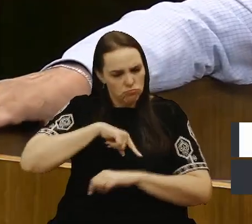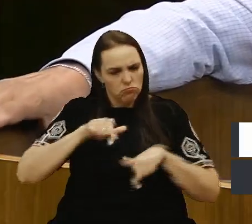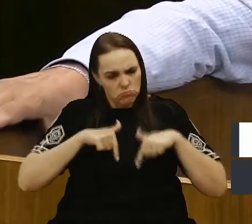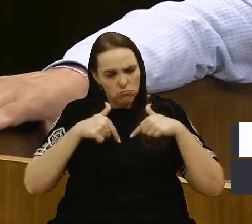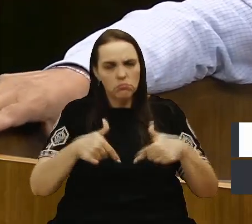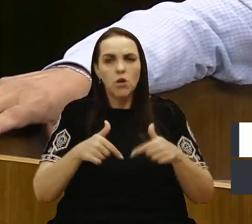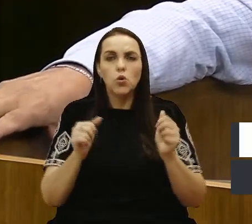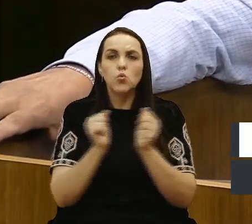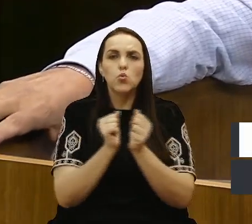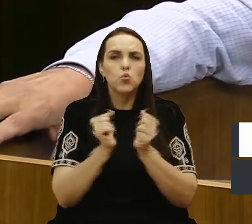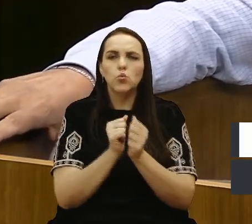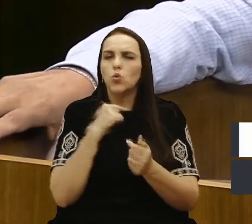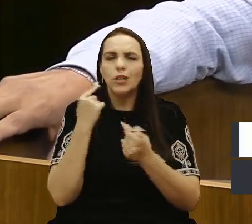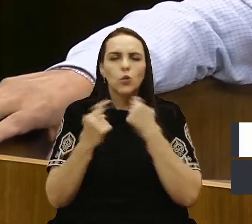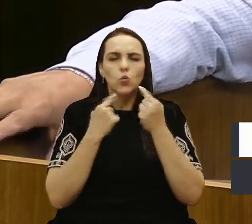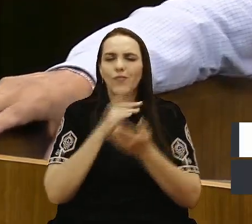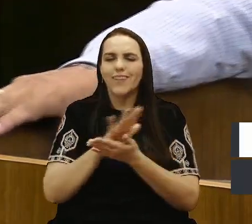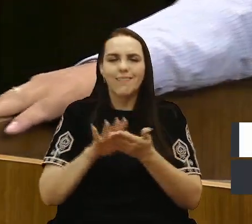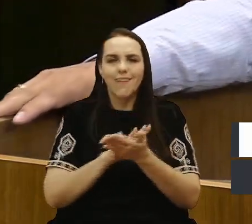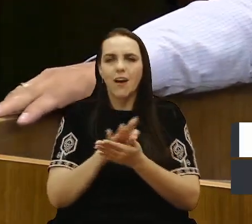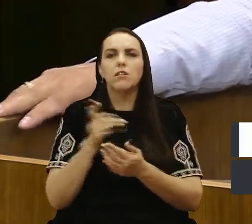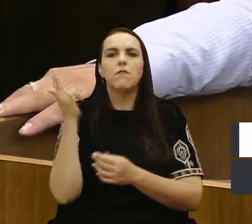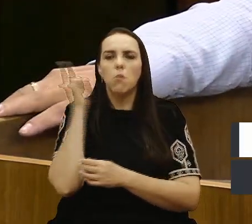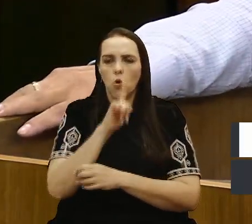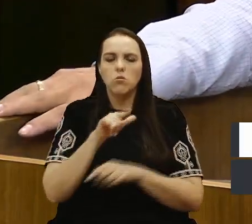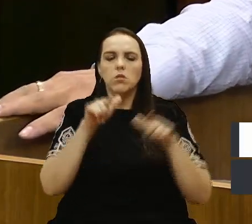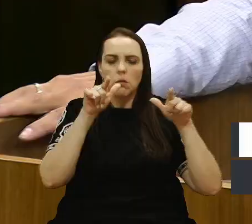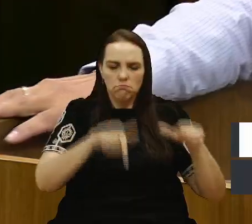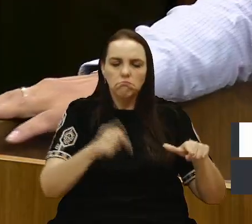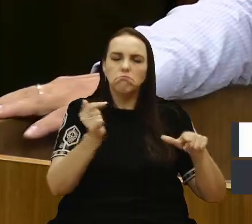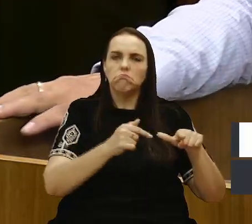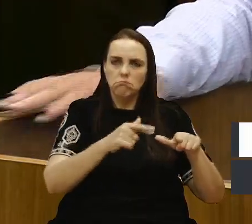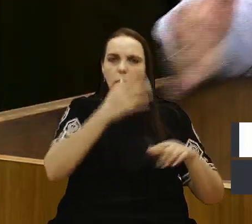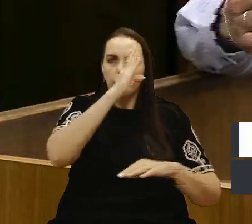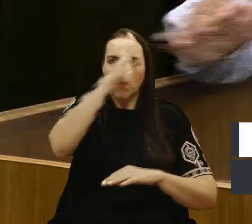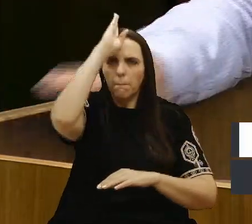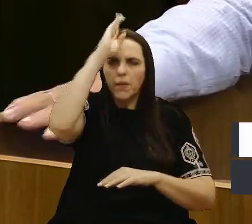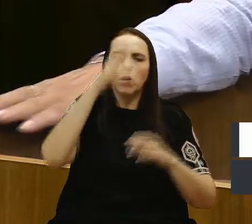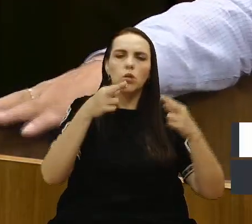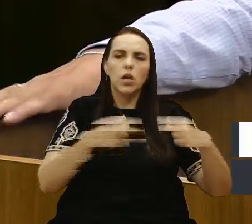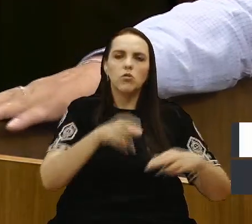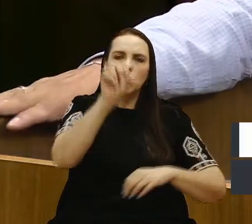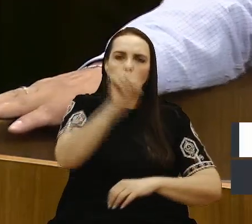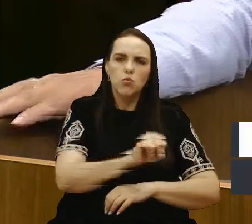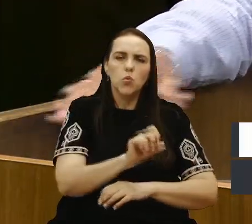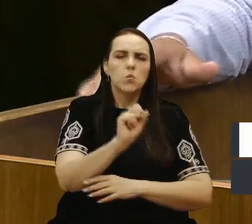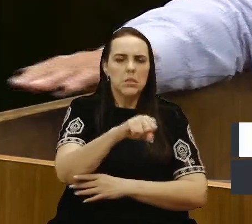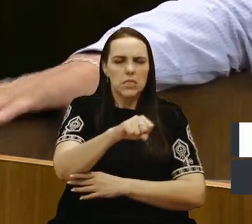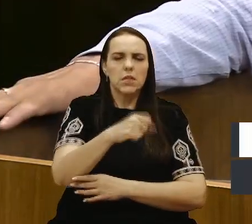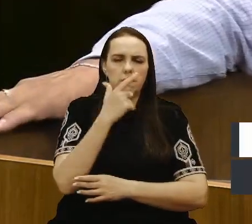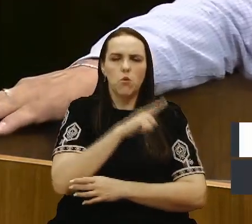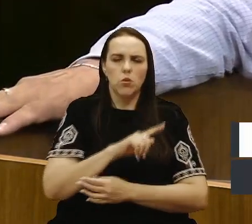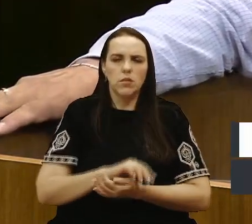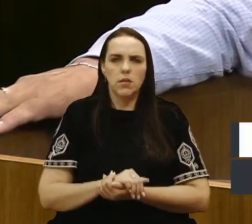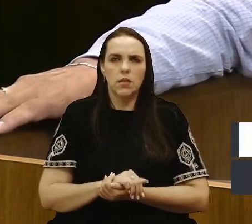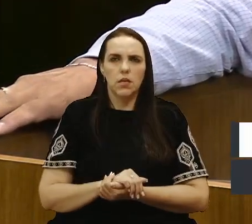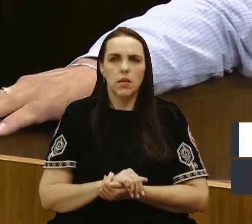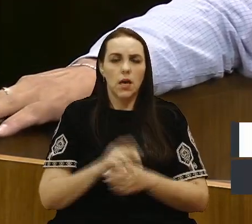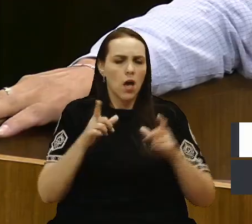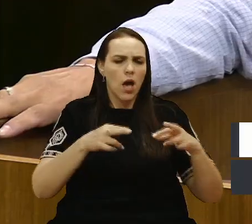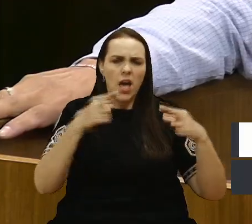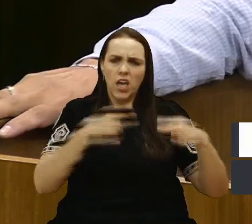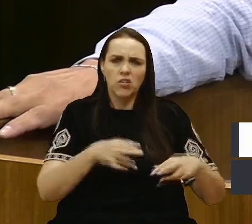tenho dúvida que a gente vai conseguir sim levar o quartel dos bombeiros para a Zona Sul. E não só isso, a Zona Sul precisa de